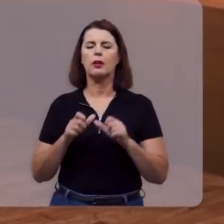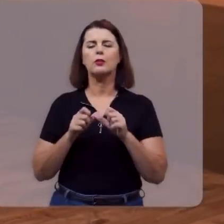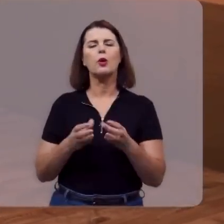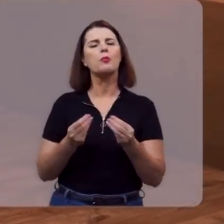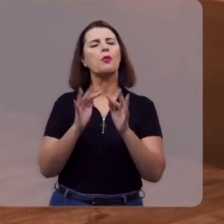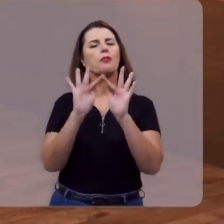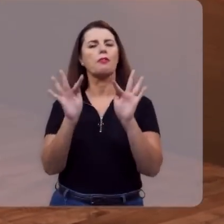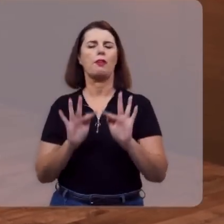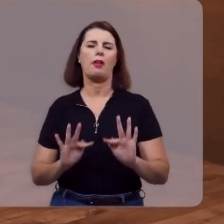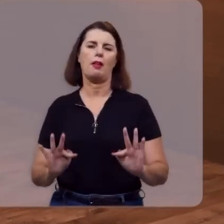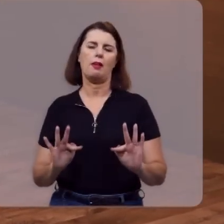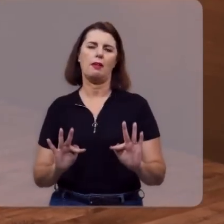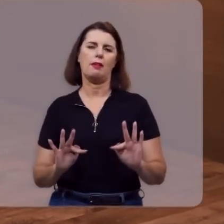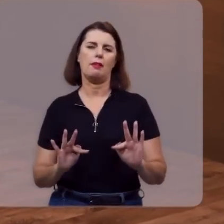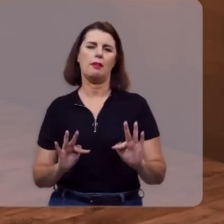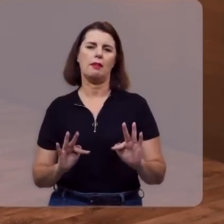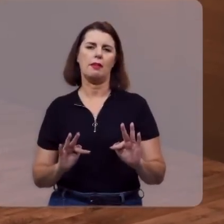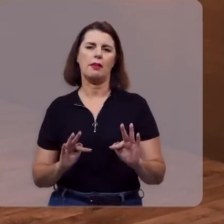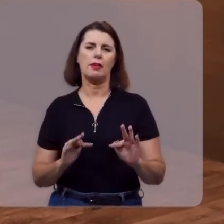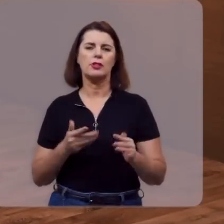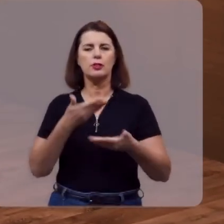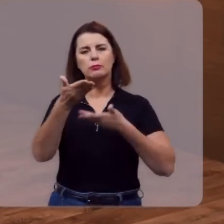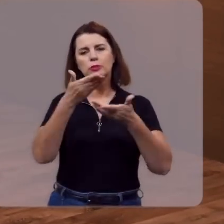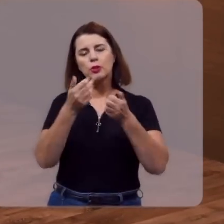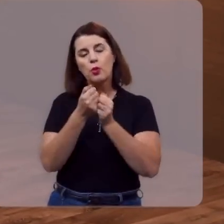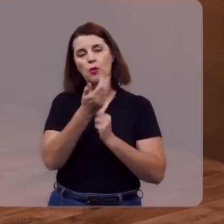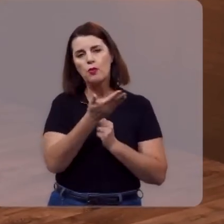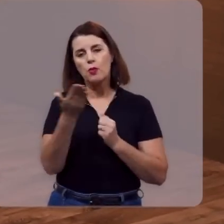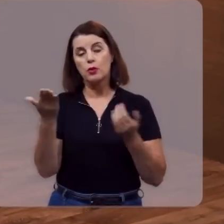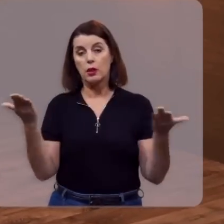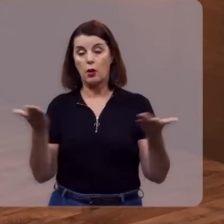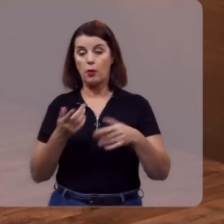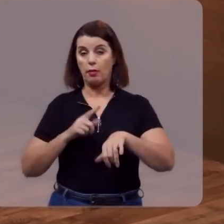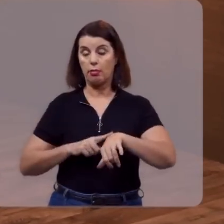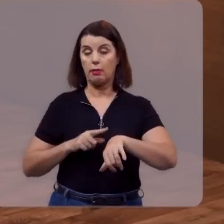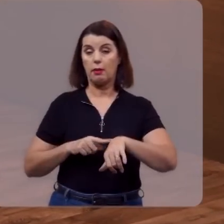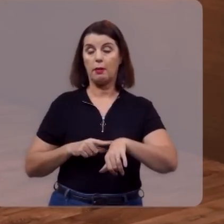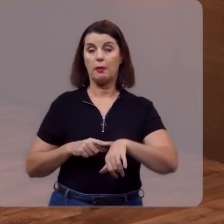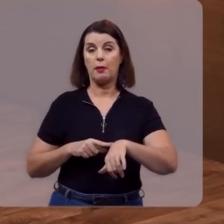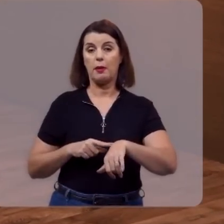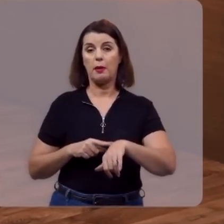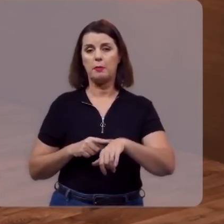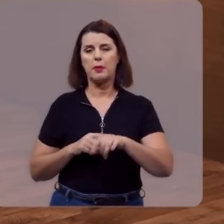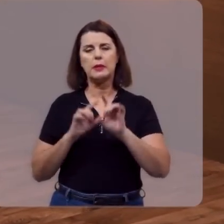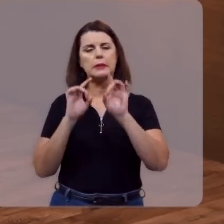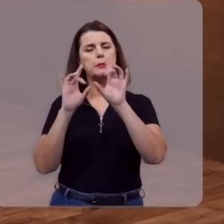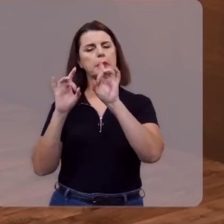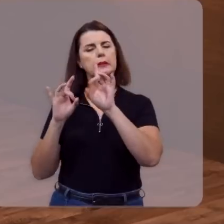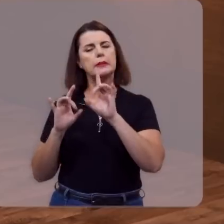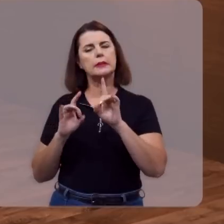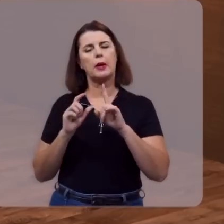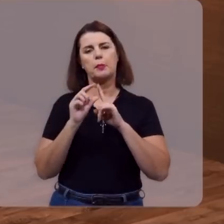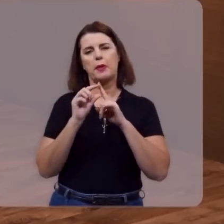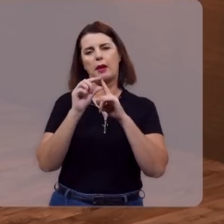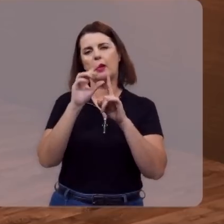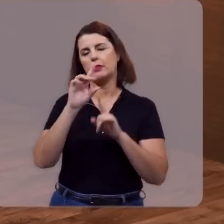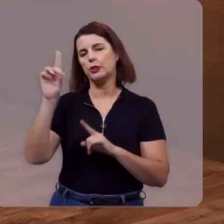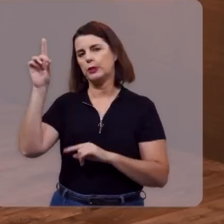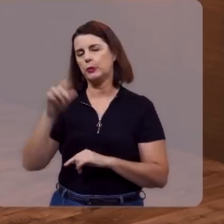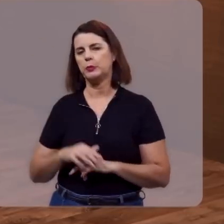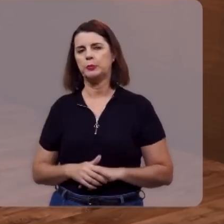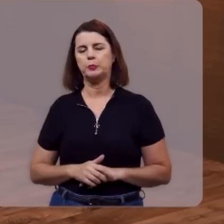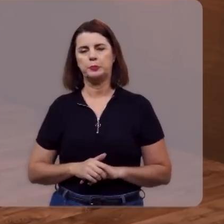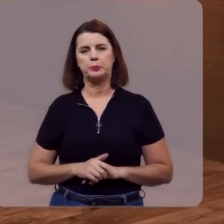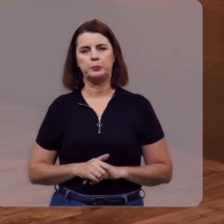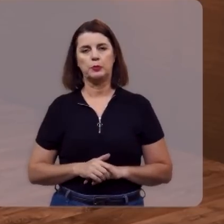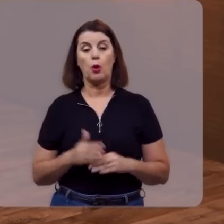Estou muito feliz de partilhar com você neste momento a preciosíssima Palavra de